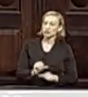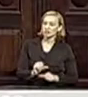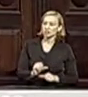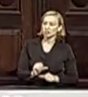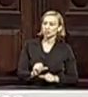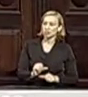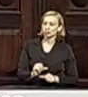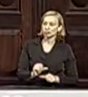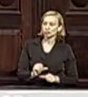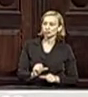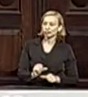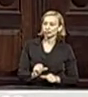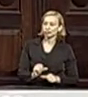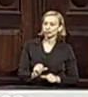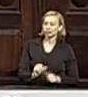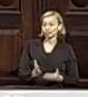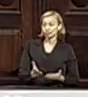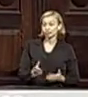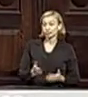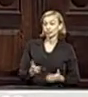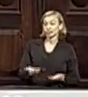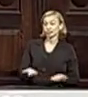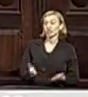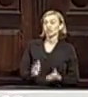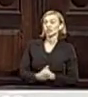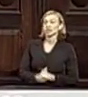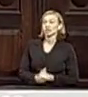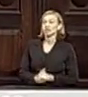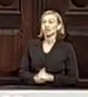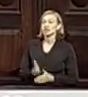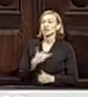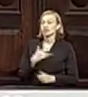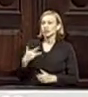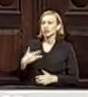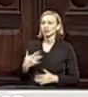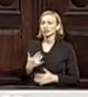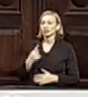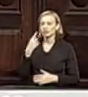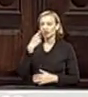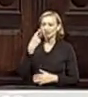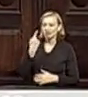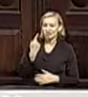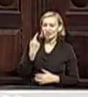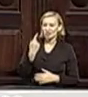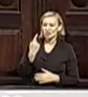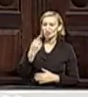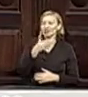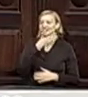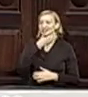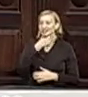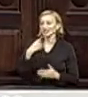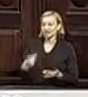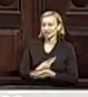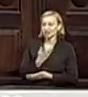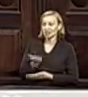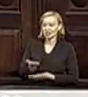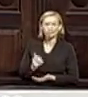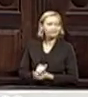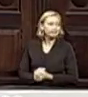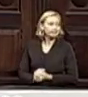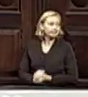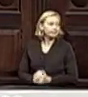a situação dos servidores da saúde para essa dificuldade que se encontra. Desde 2001 não tem concurso